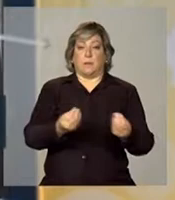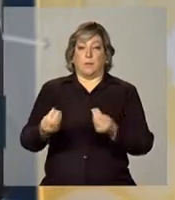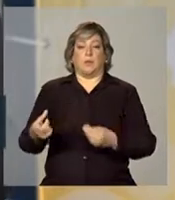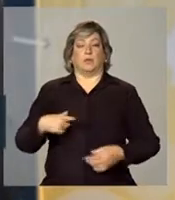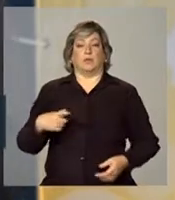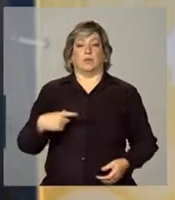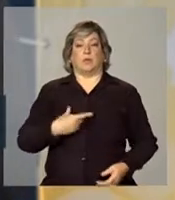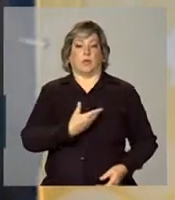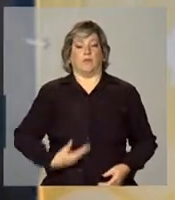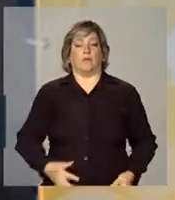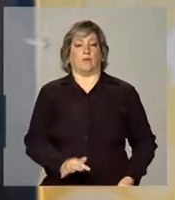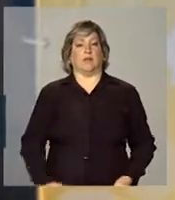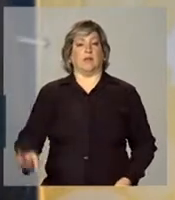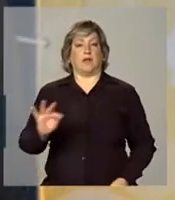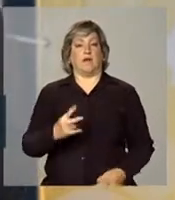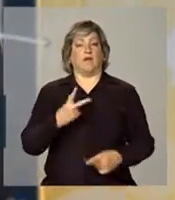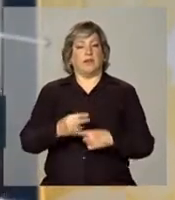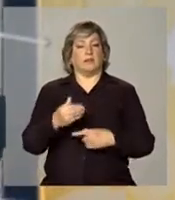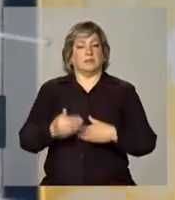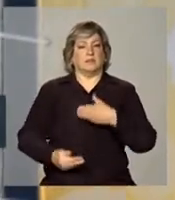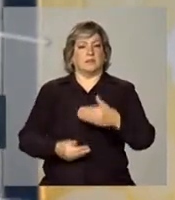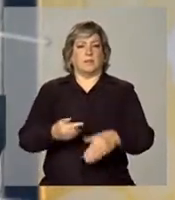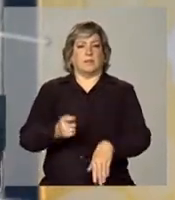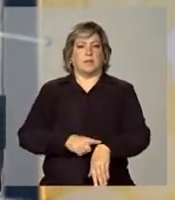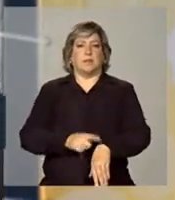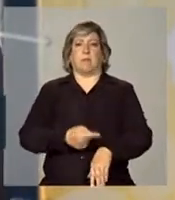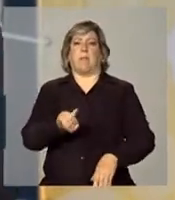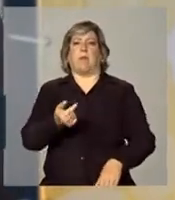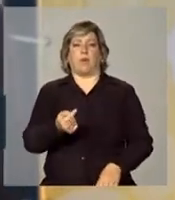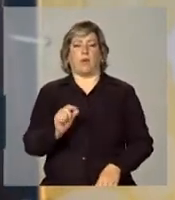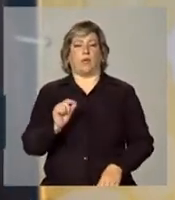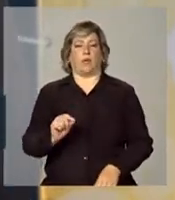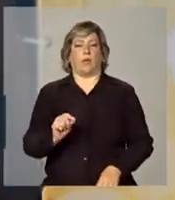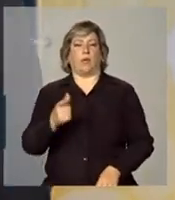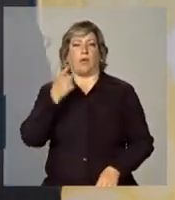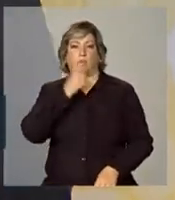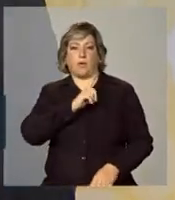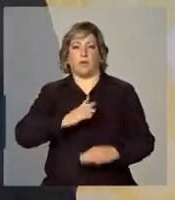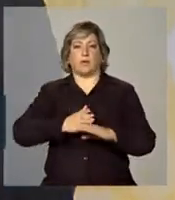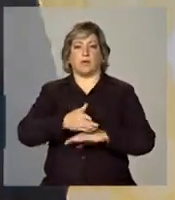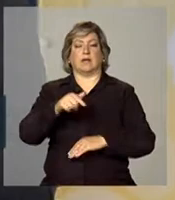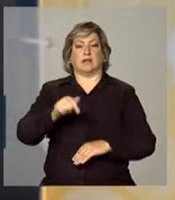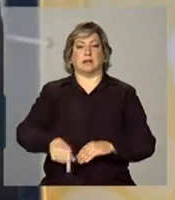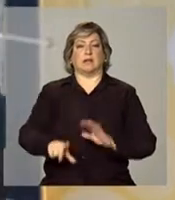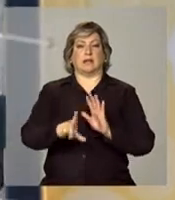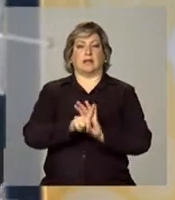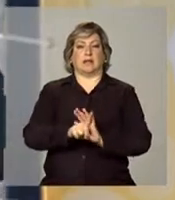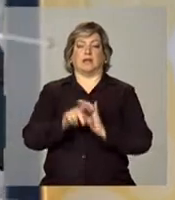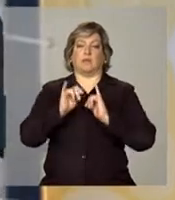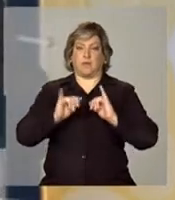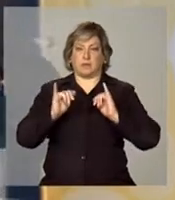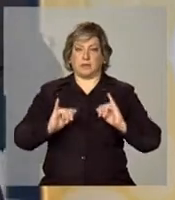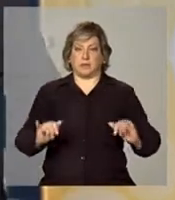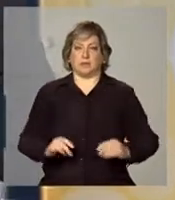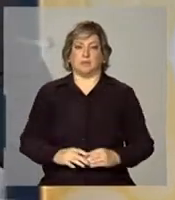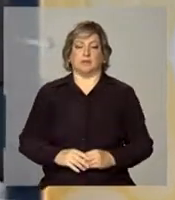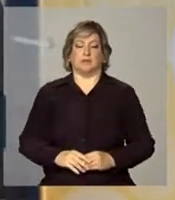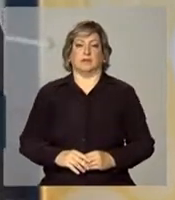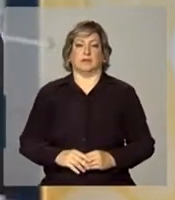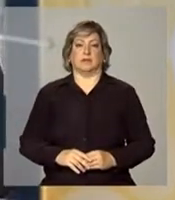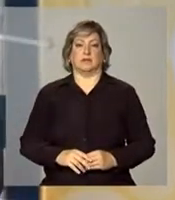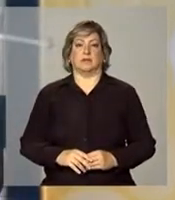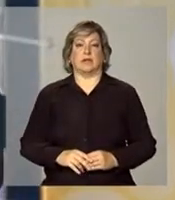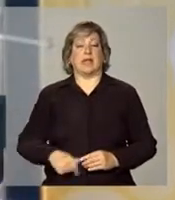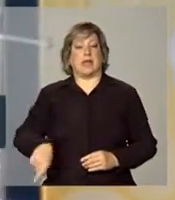tiveram que ser superados em pouco tempo para a entrada em vigor da Lei de Acesso à Informação. Tá? Esses